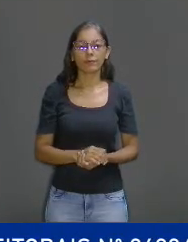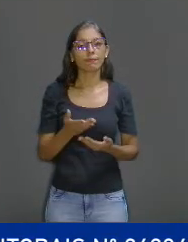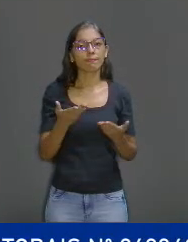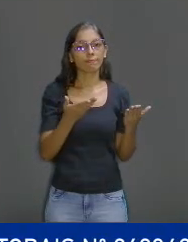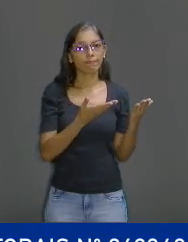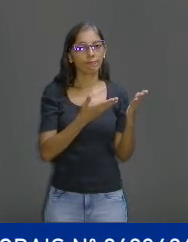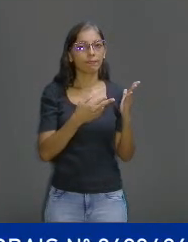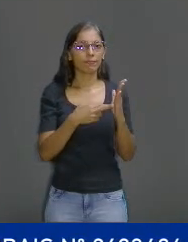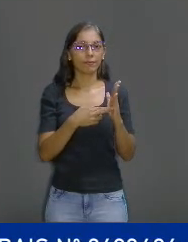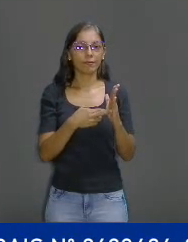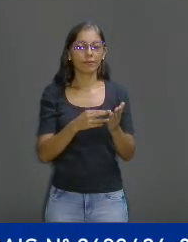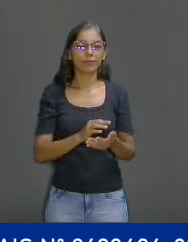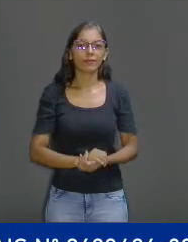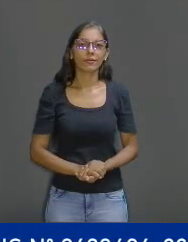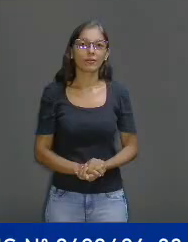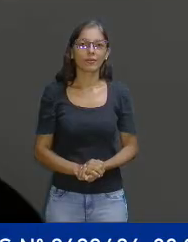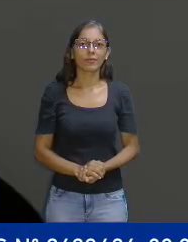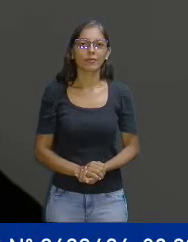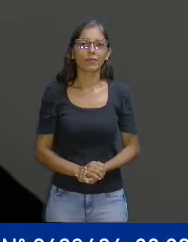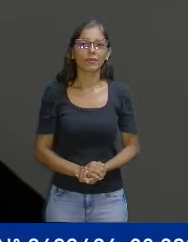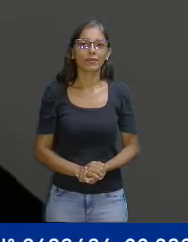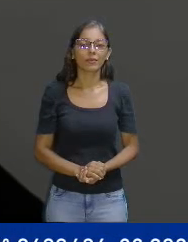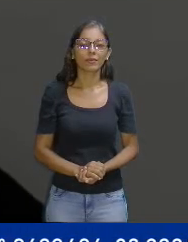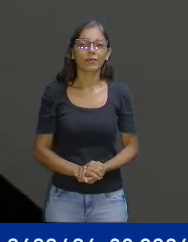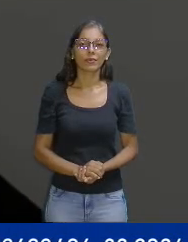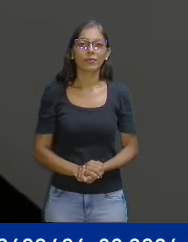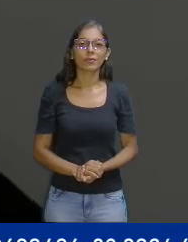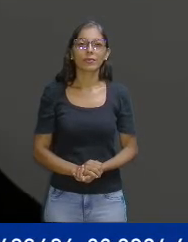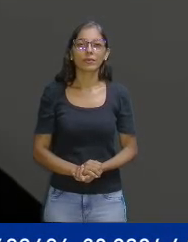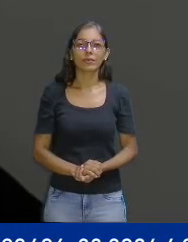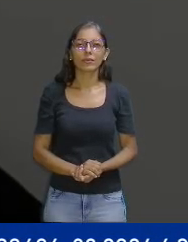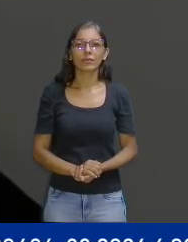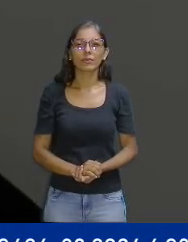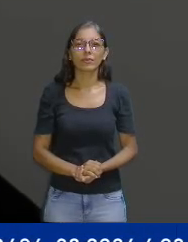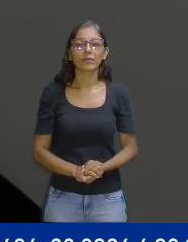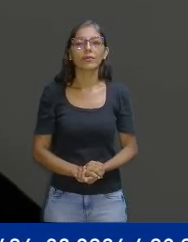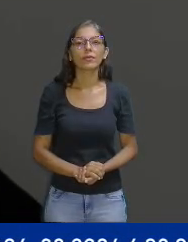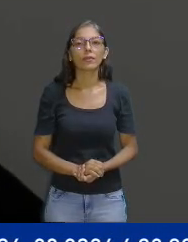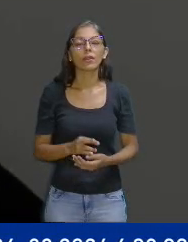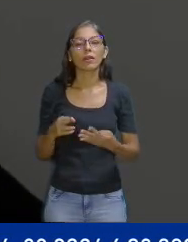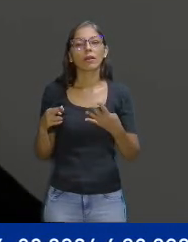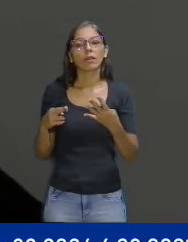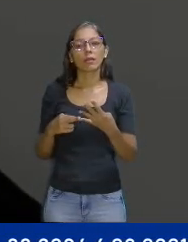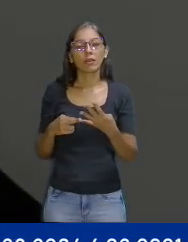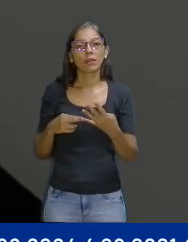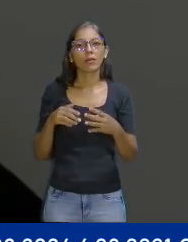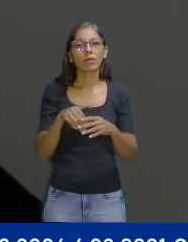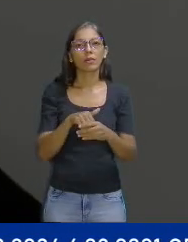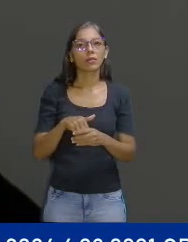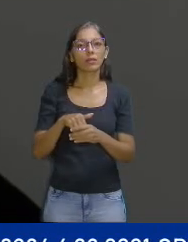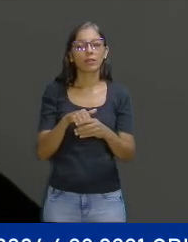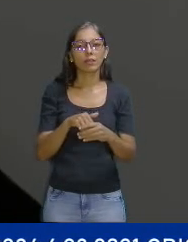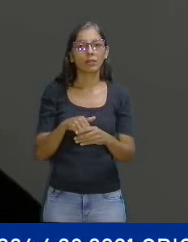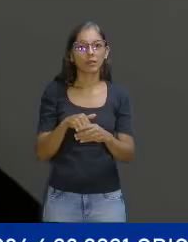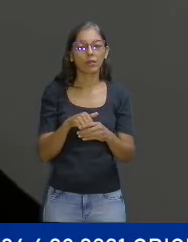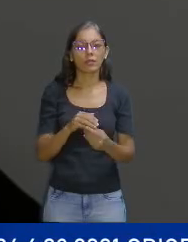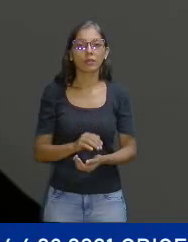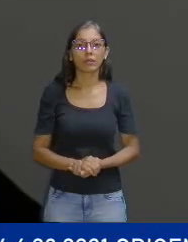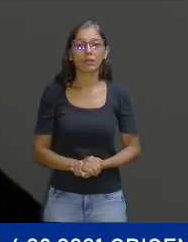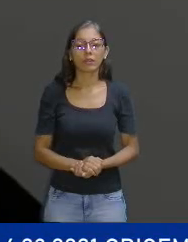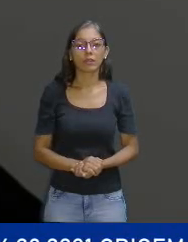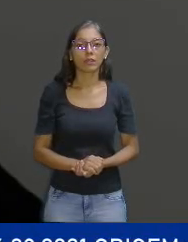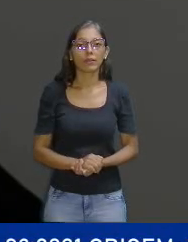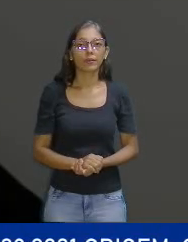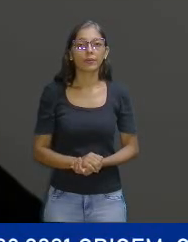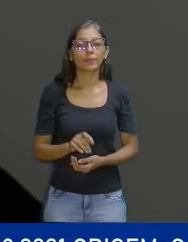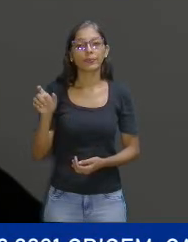palavra. Obrigada, presidente. Na tela, juíza Paola Santos, na barra de rolagem inferior, 5º recurso eleitoral na